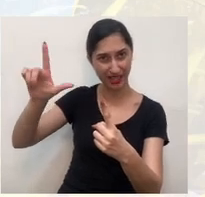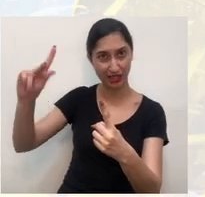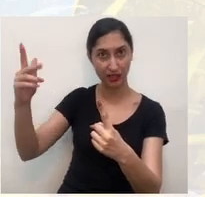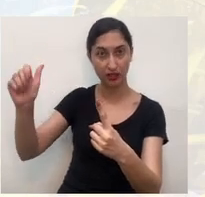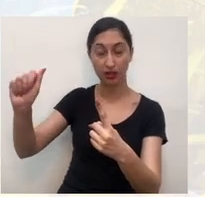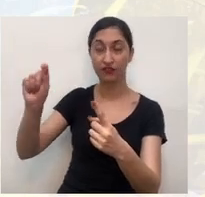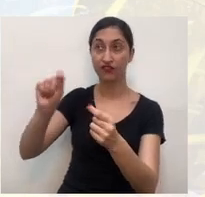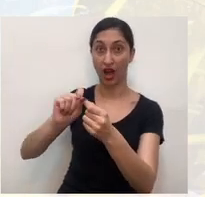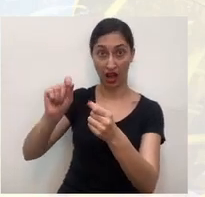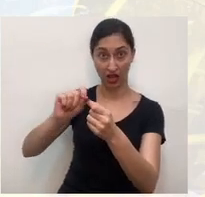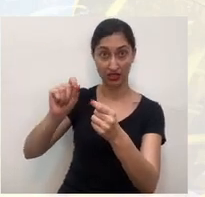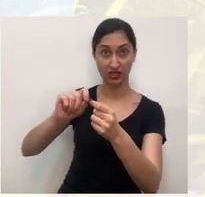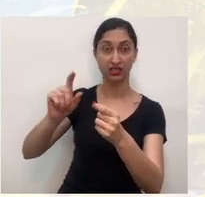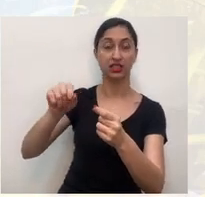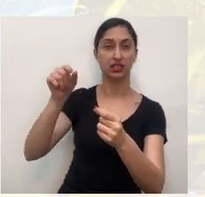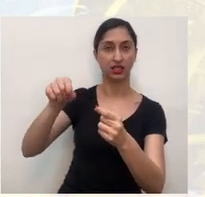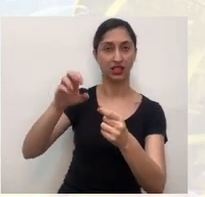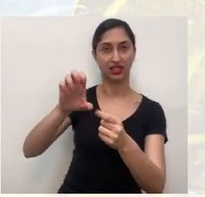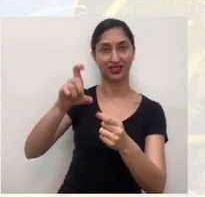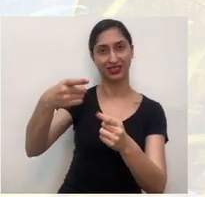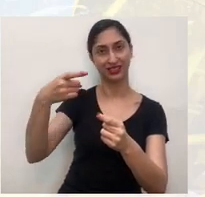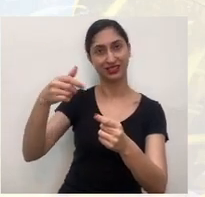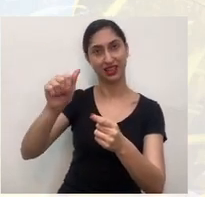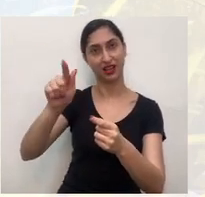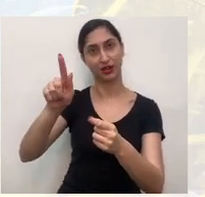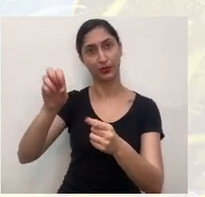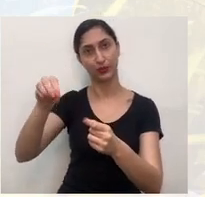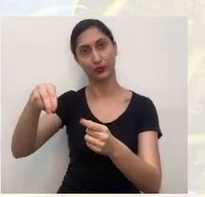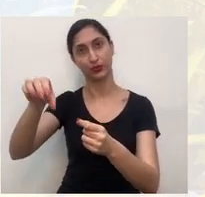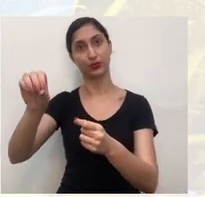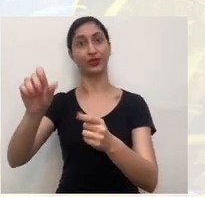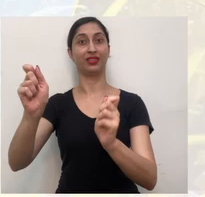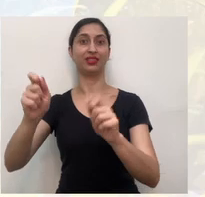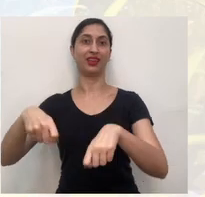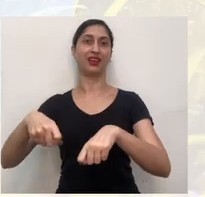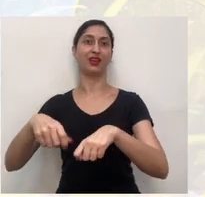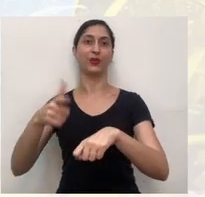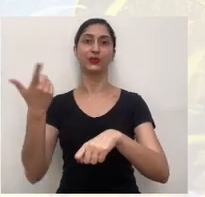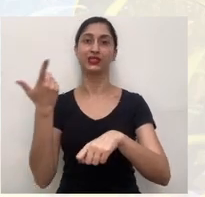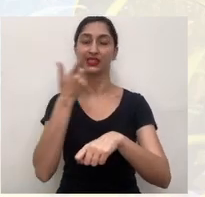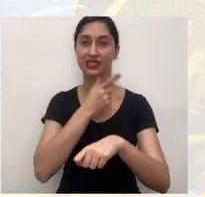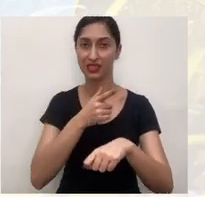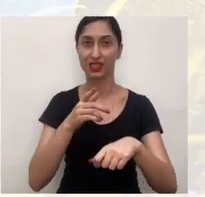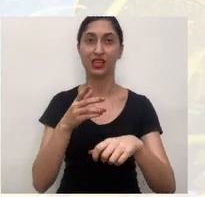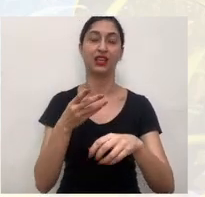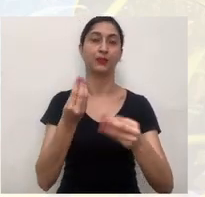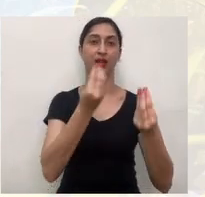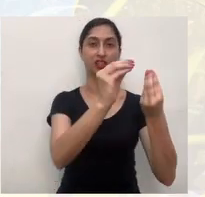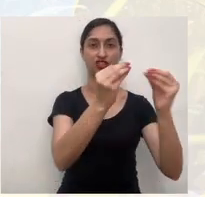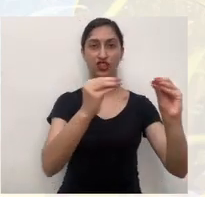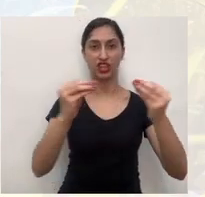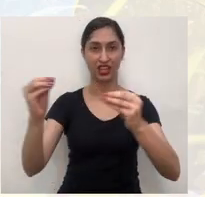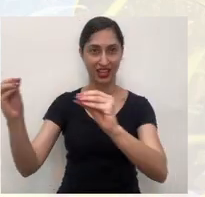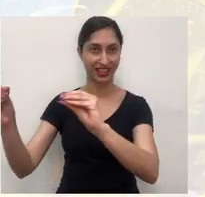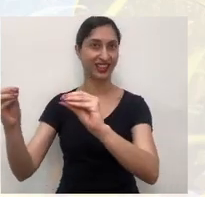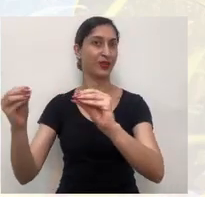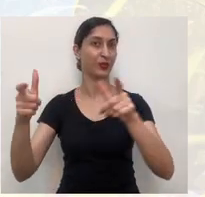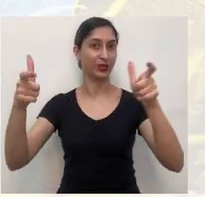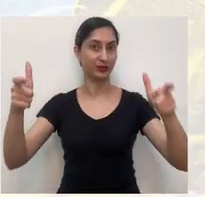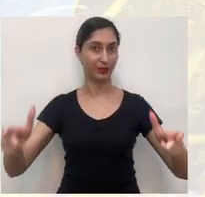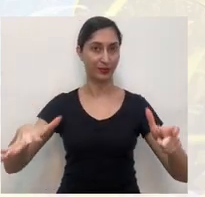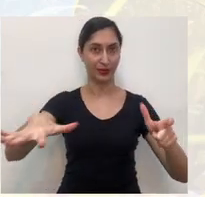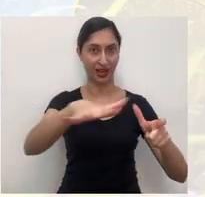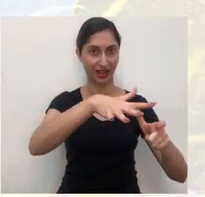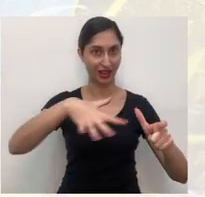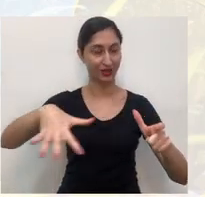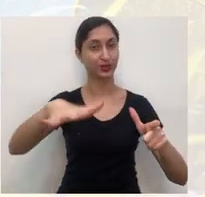material construtivo, a cera, possível. Né? É uma coisa de economia da